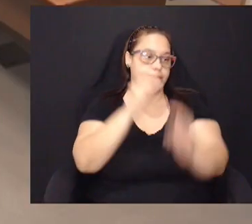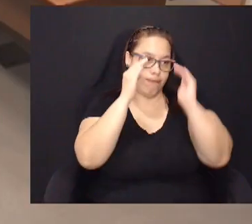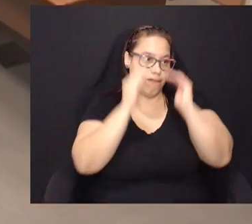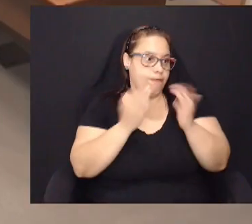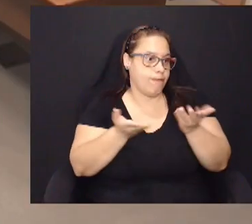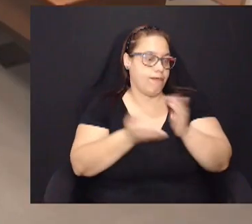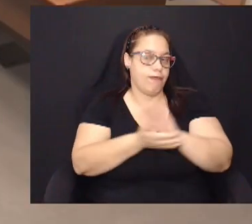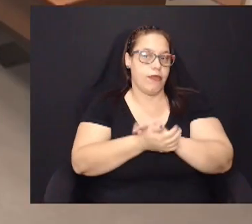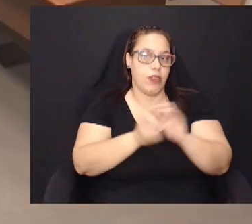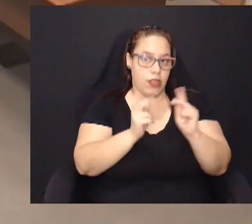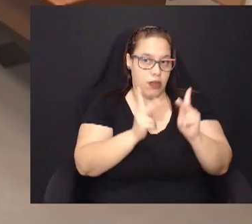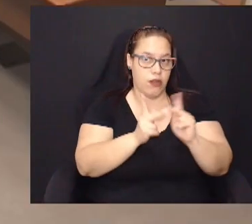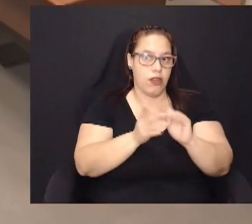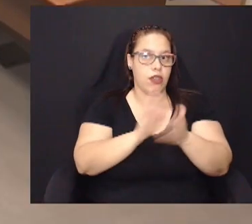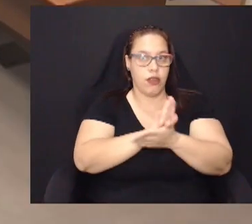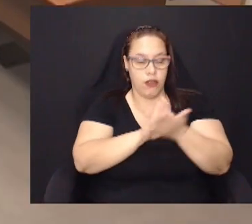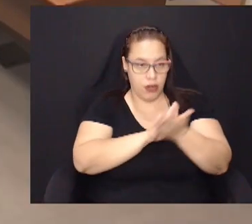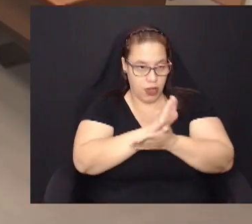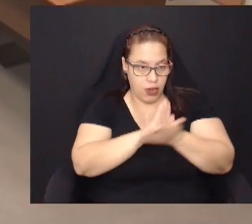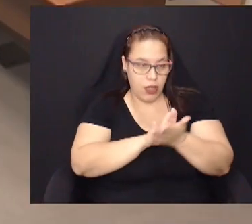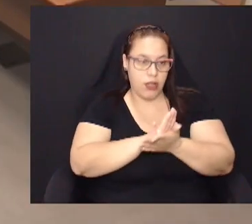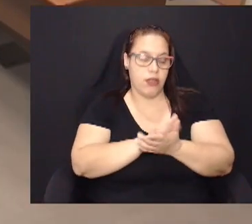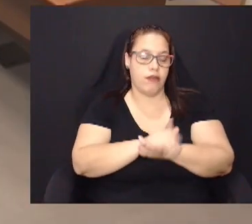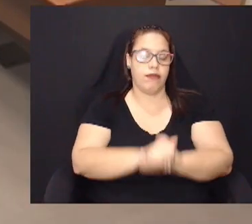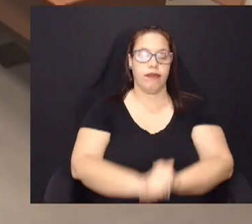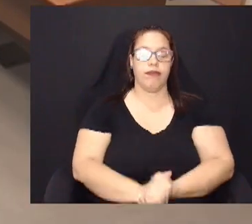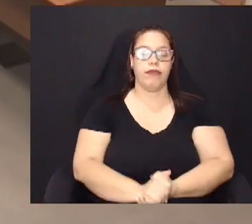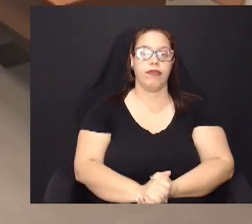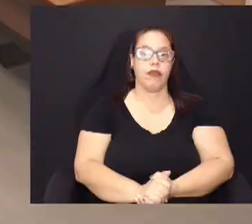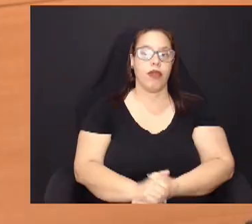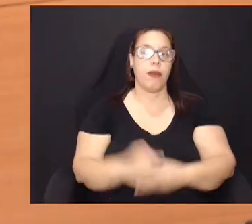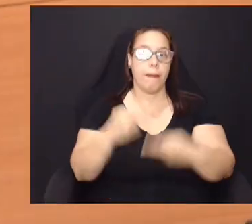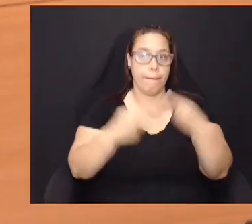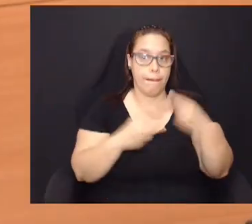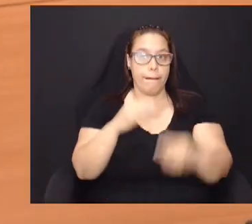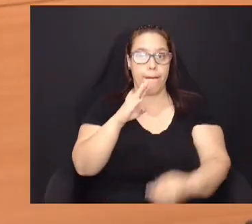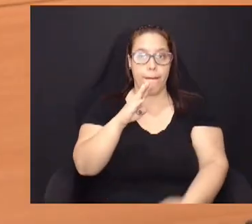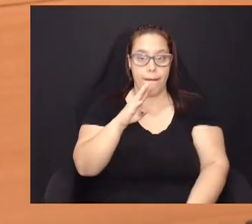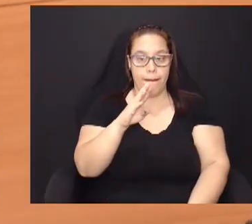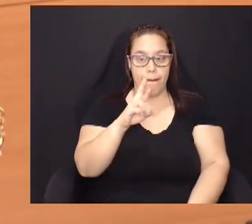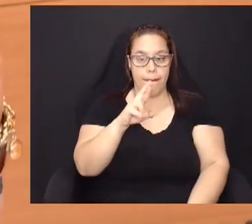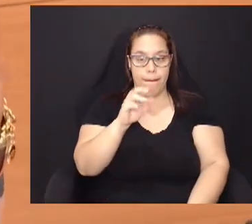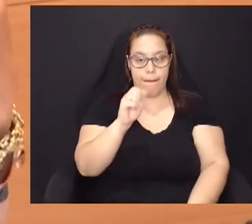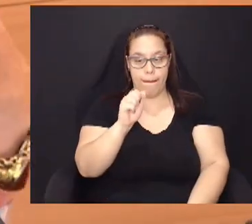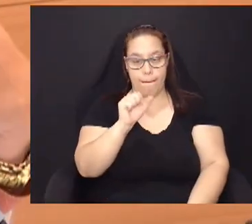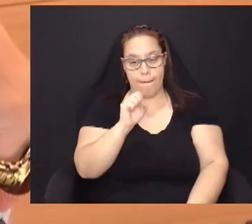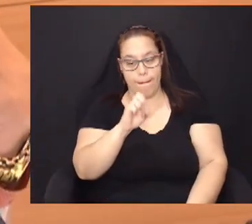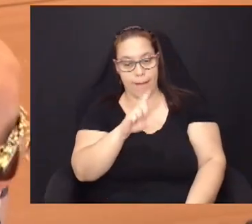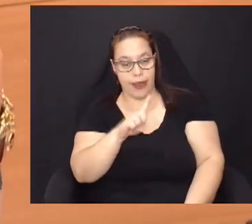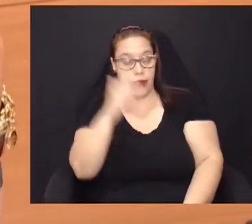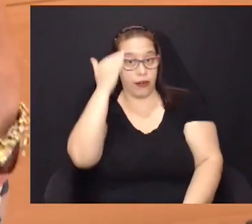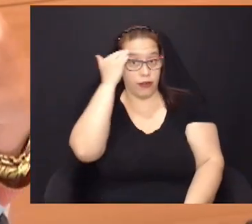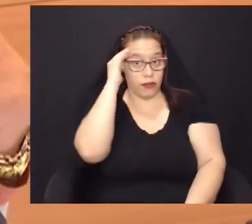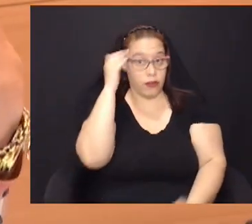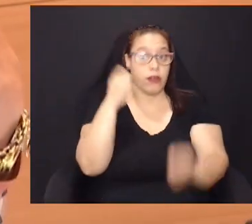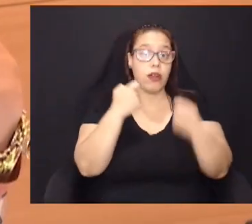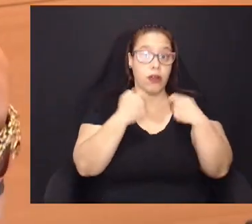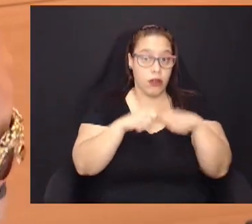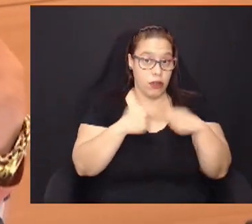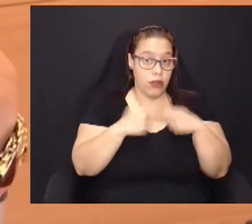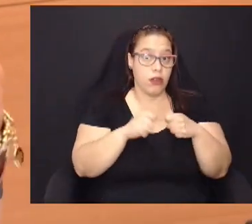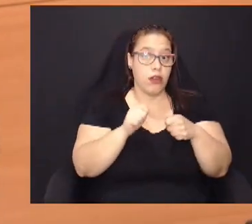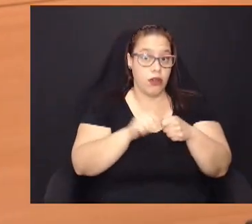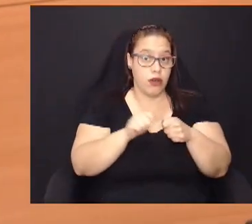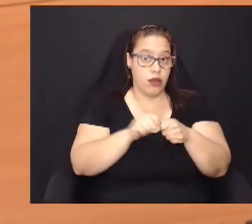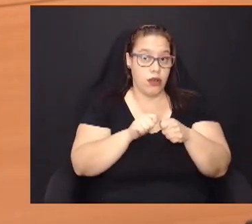Tá bom? Nada. Então, com relação à Abrazel, a gente entendeu que a gente precisava fazer com que